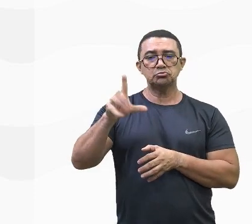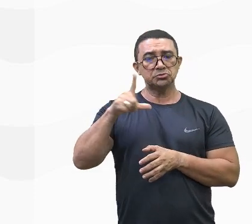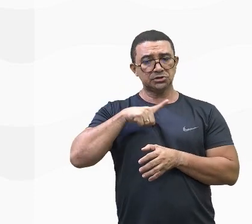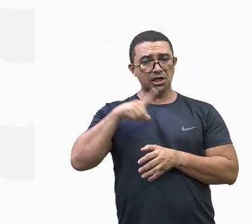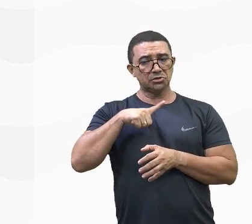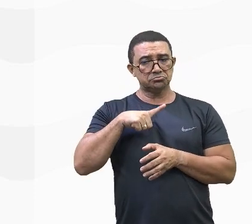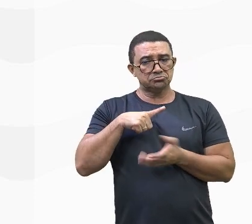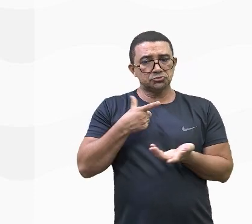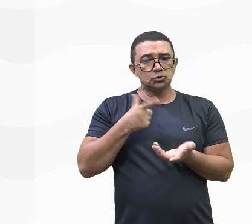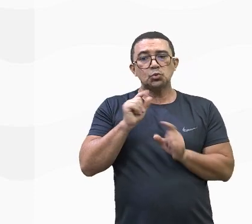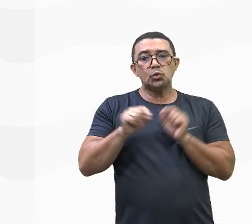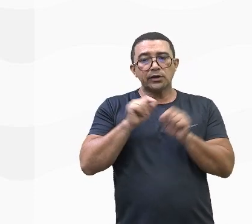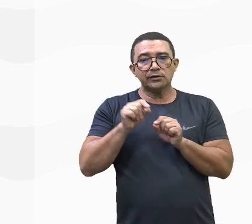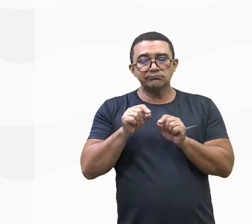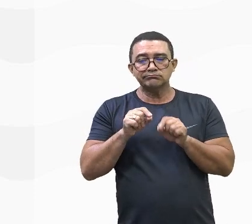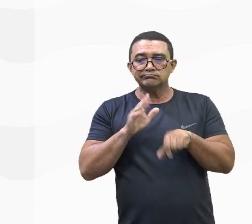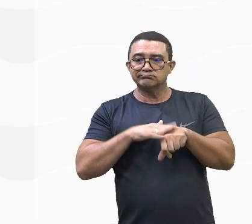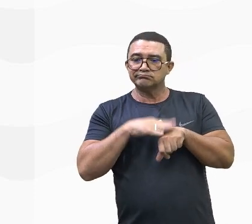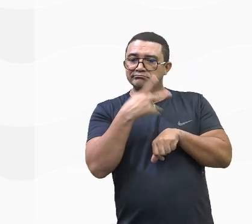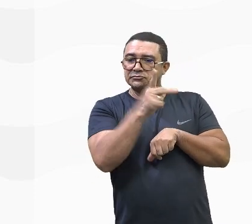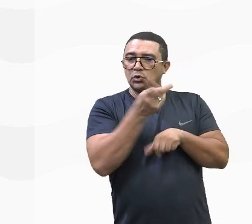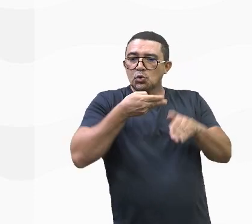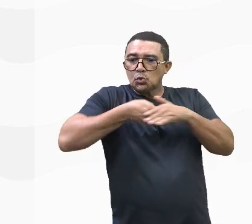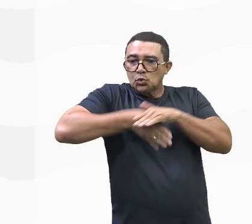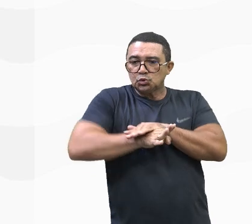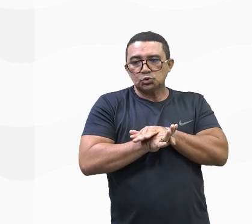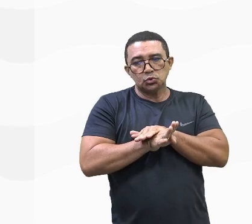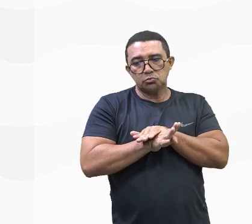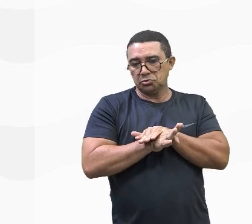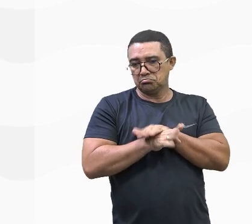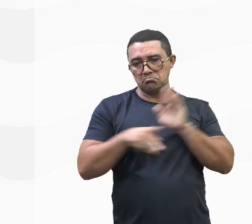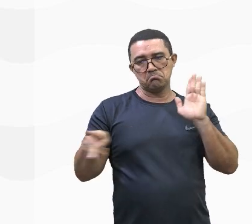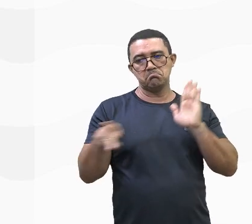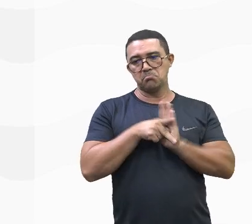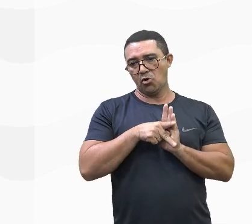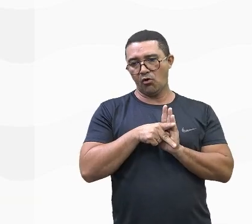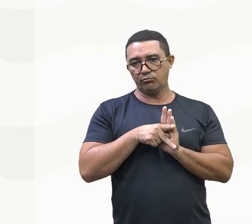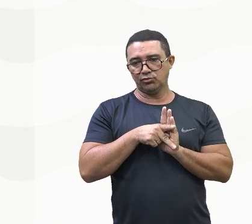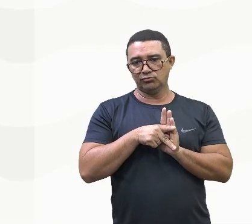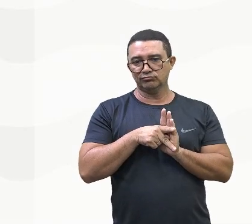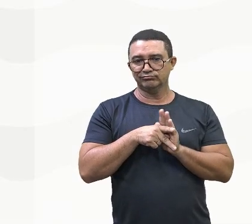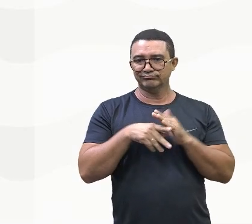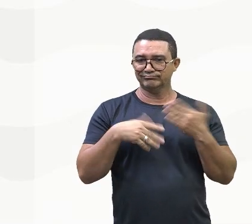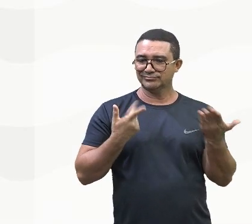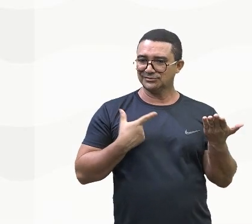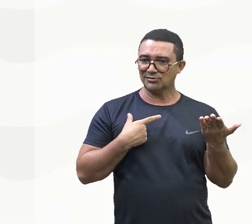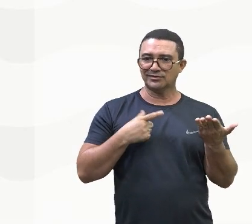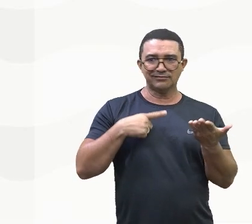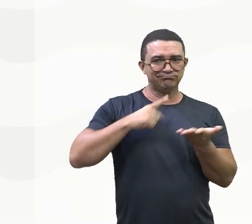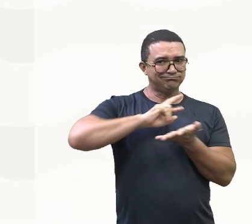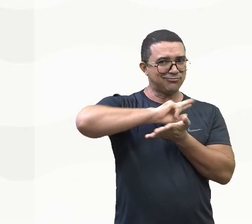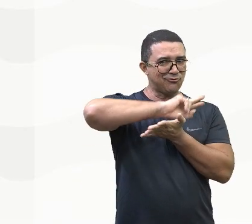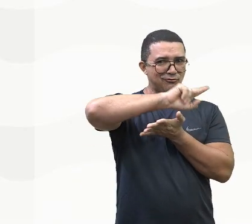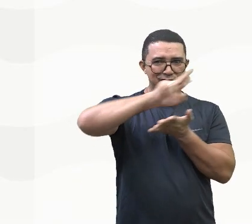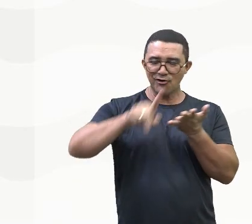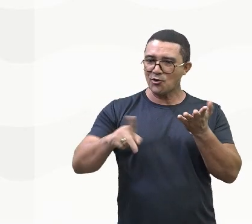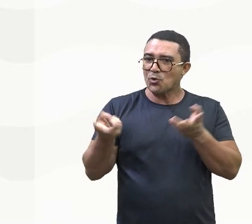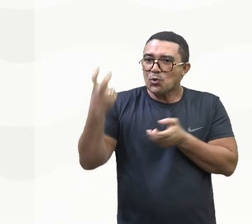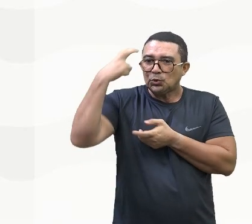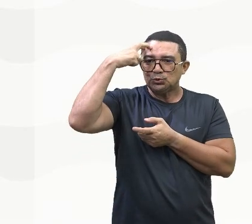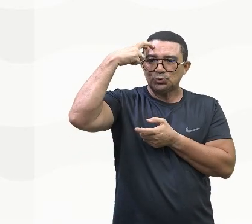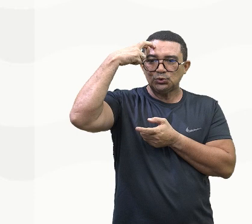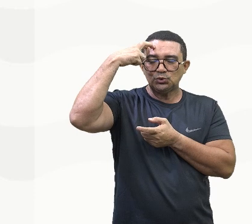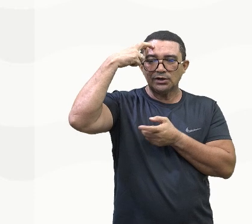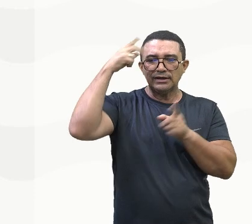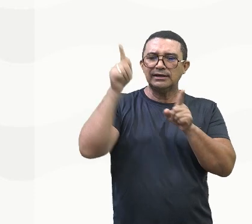desenvolvesse os seus costumes de forma única, criando um leque infinito de culturas e, principalmente,